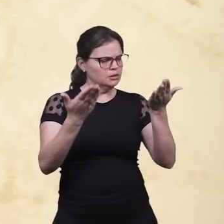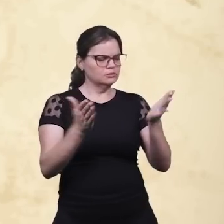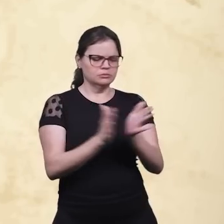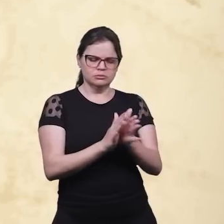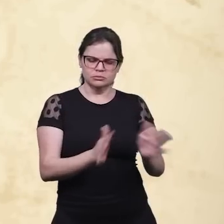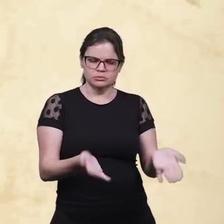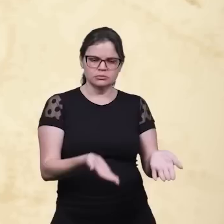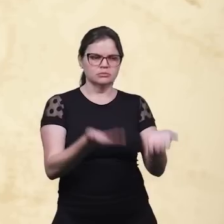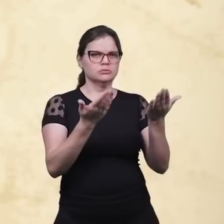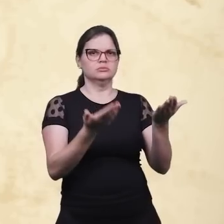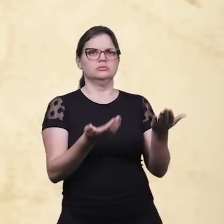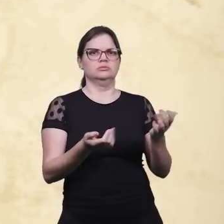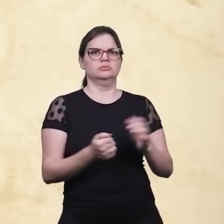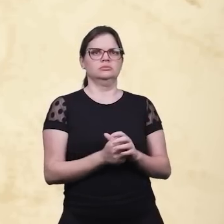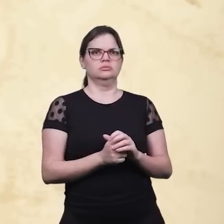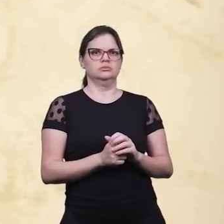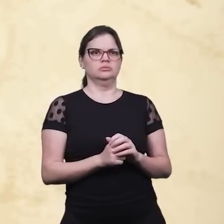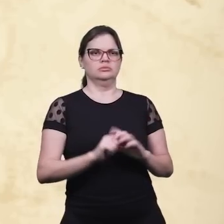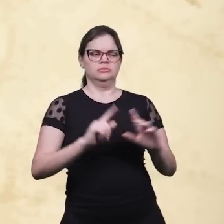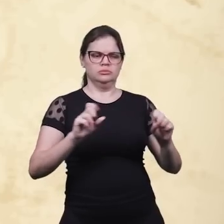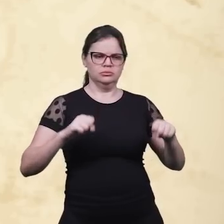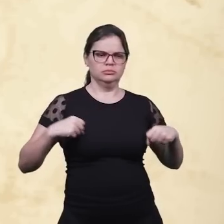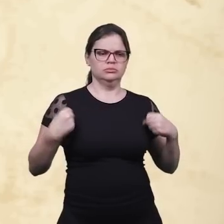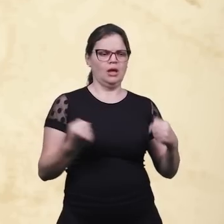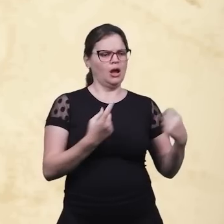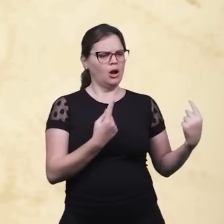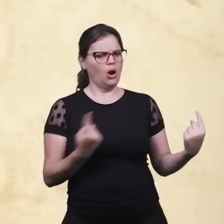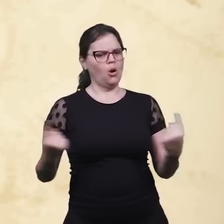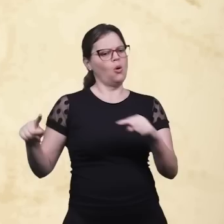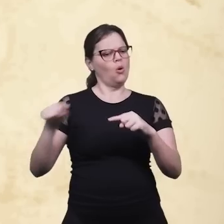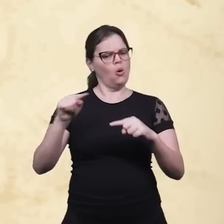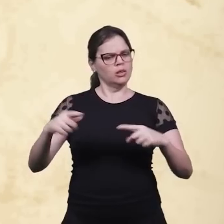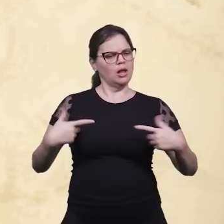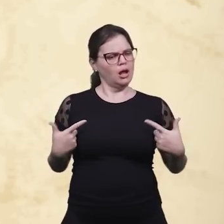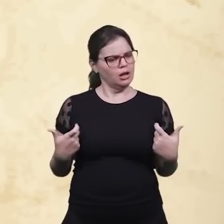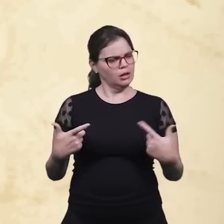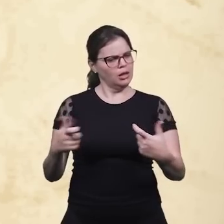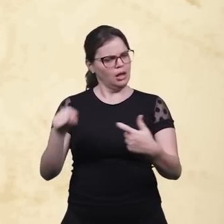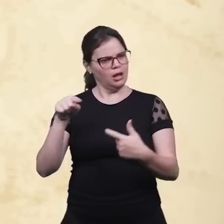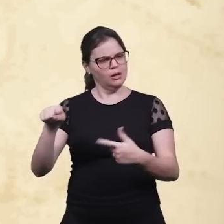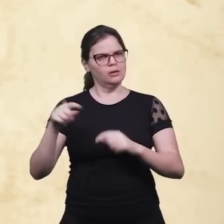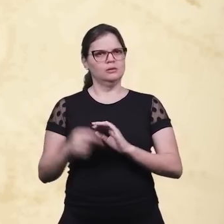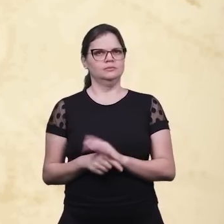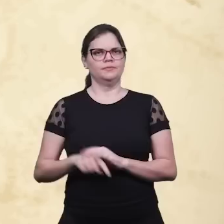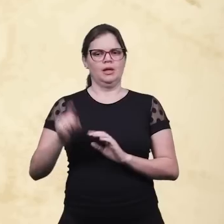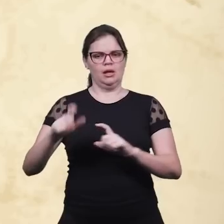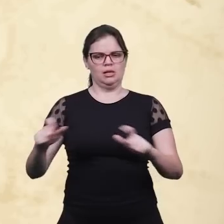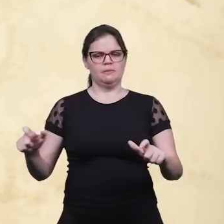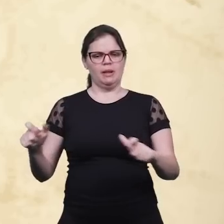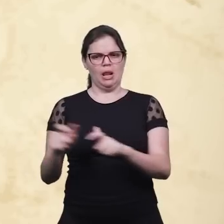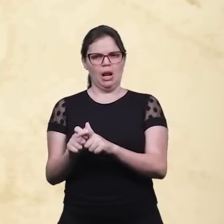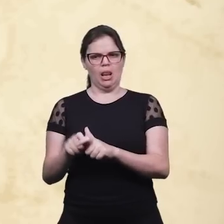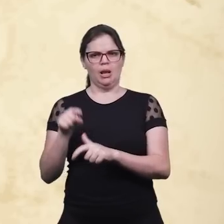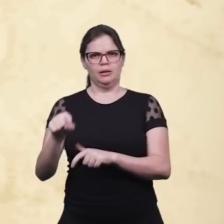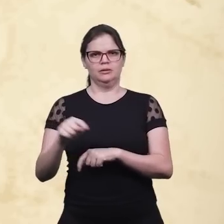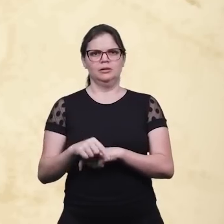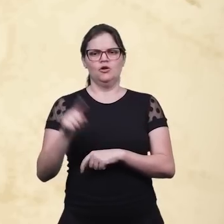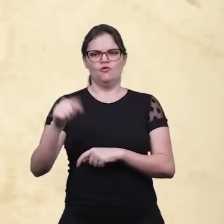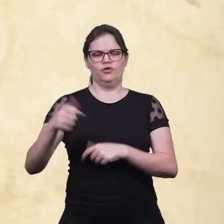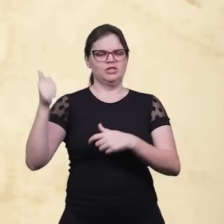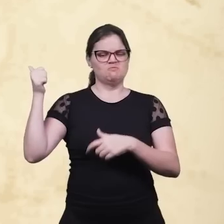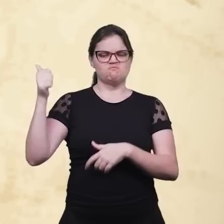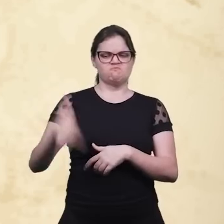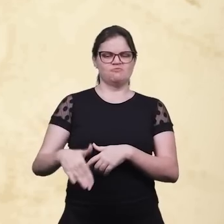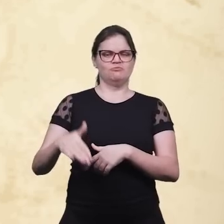levantai-vos, e levantemos e contra ela, para a guerra. Este fiz pequeno entre as nações, tu és muito